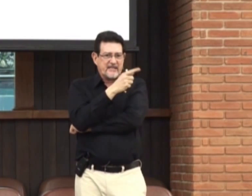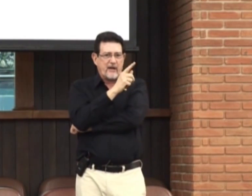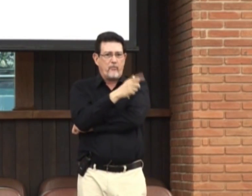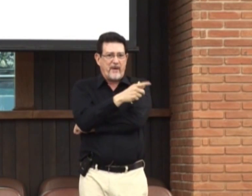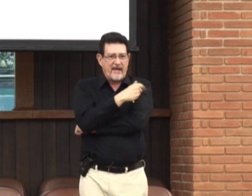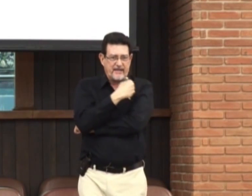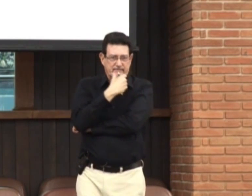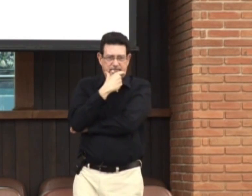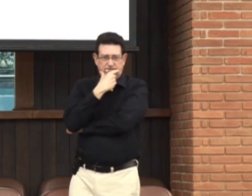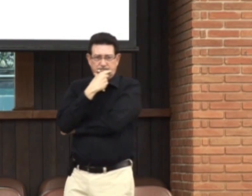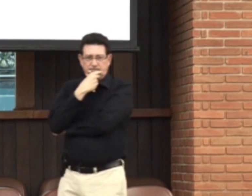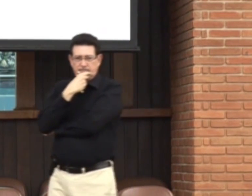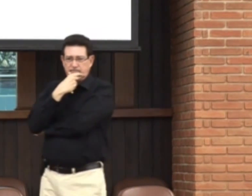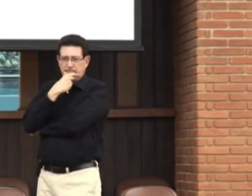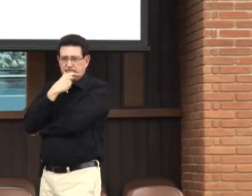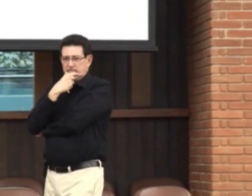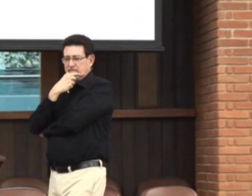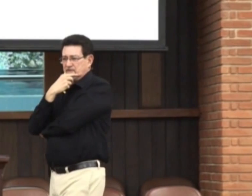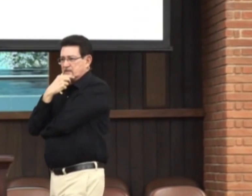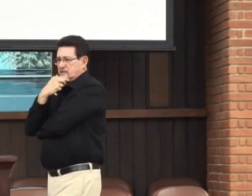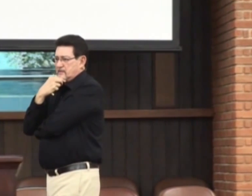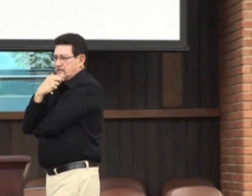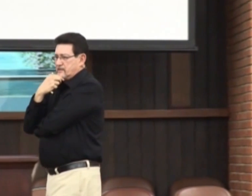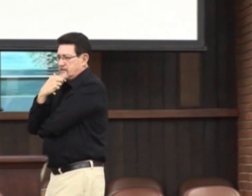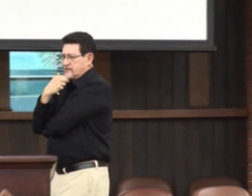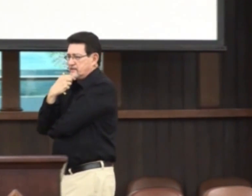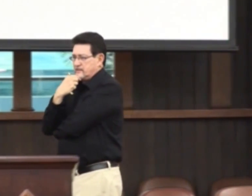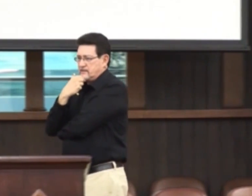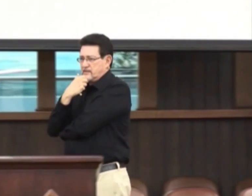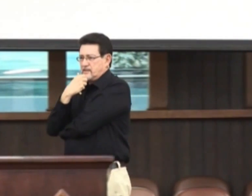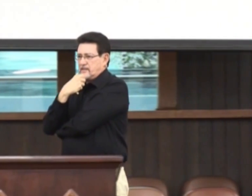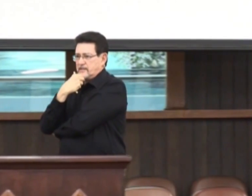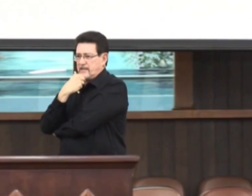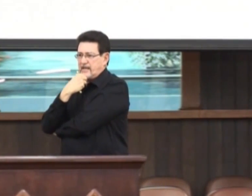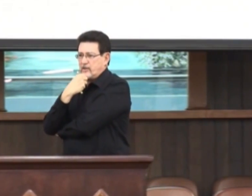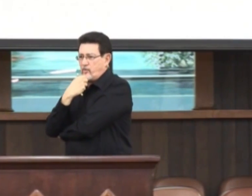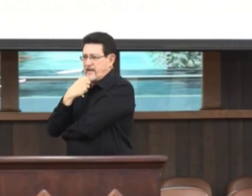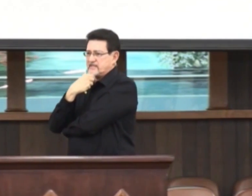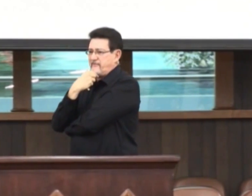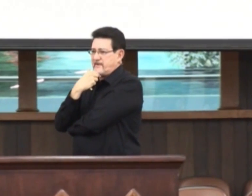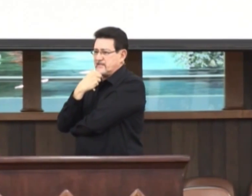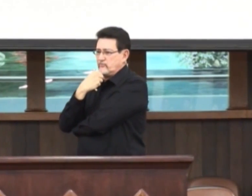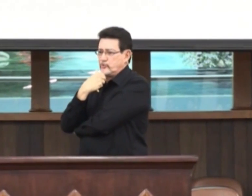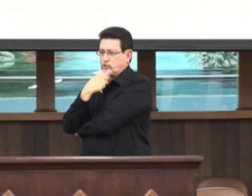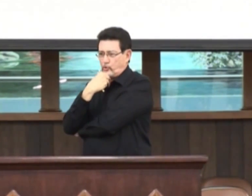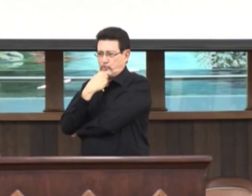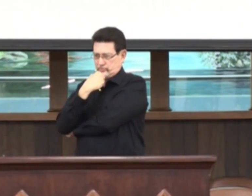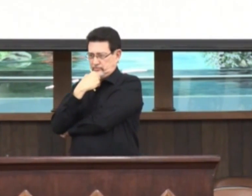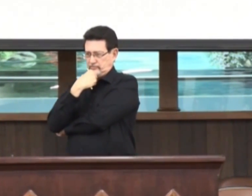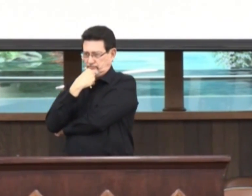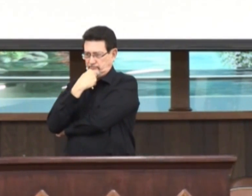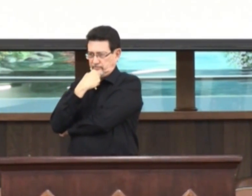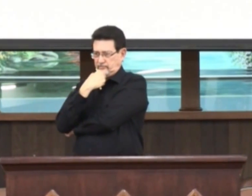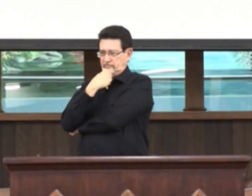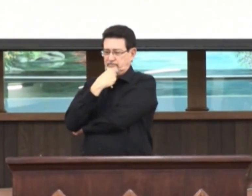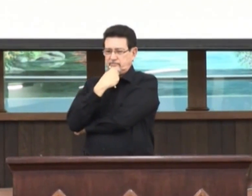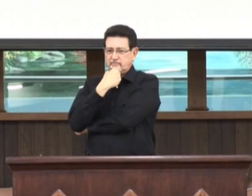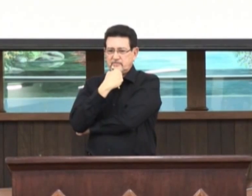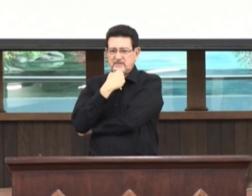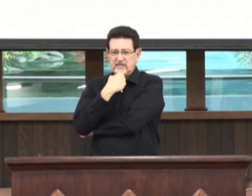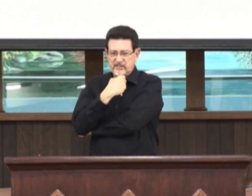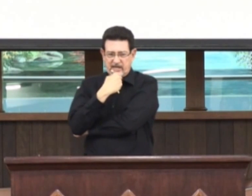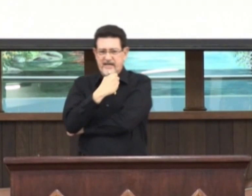Queria matar o pai. E ele começa a fazer um choro.